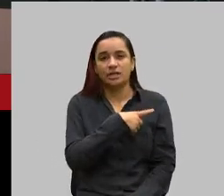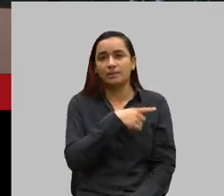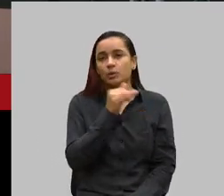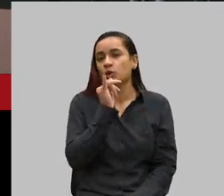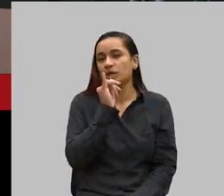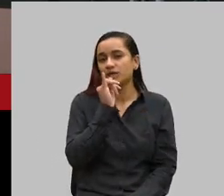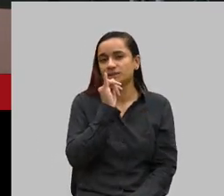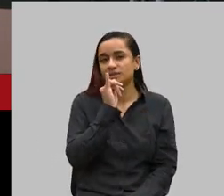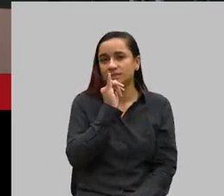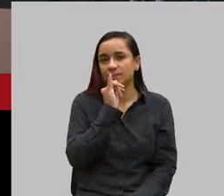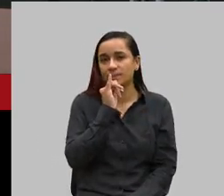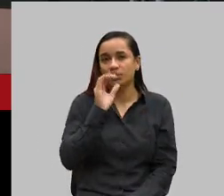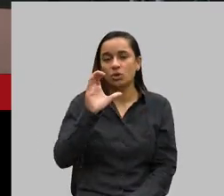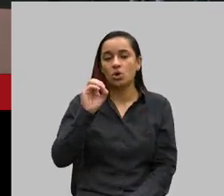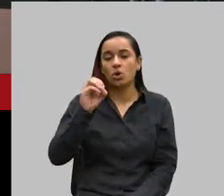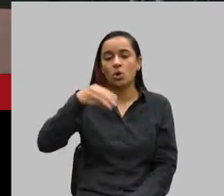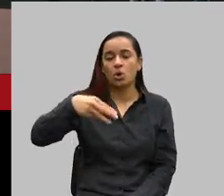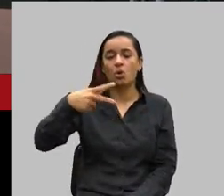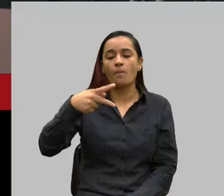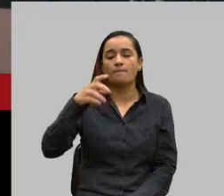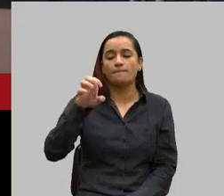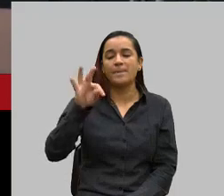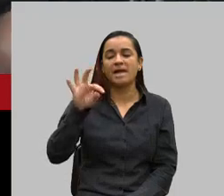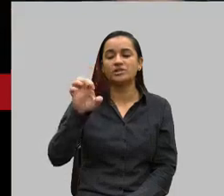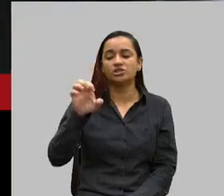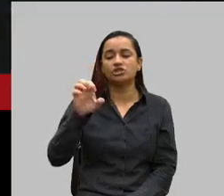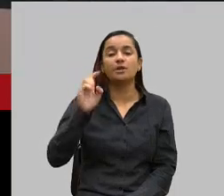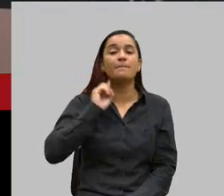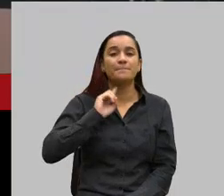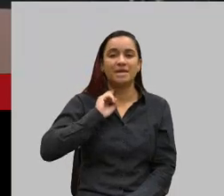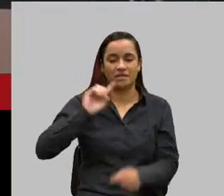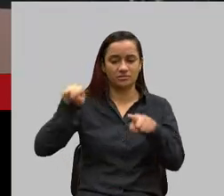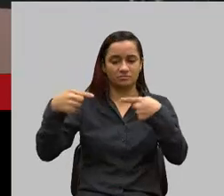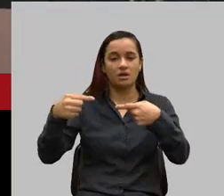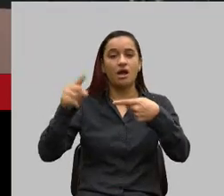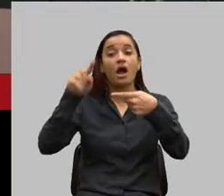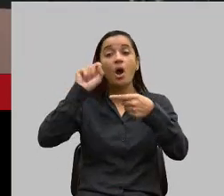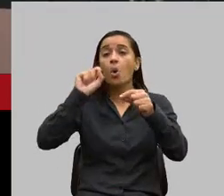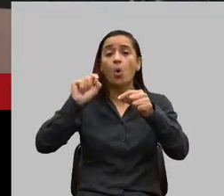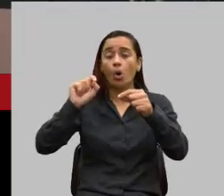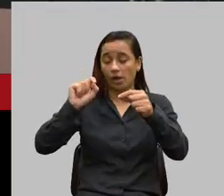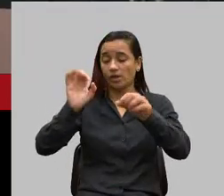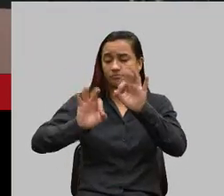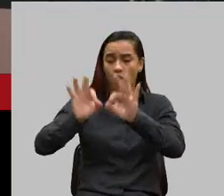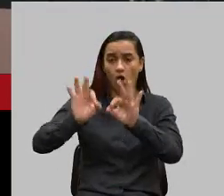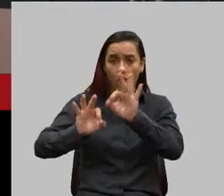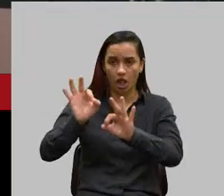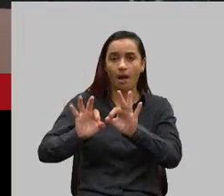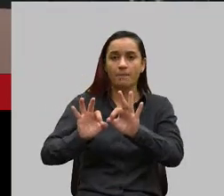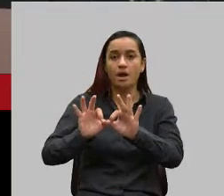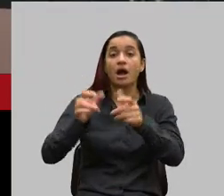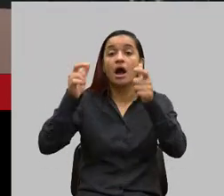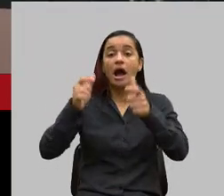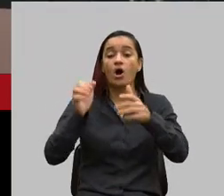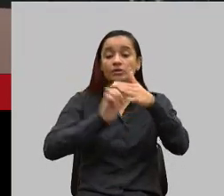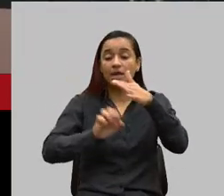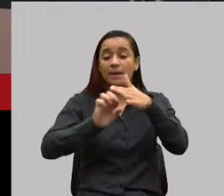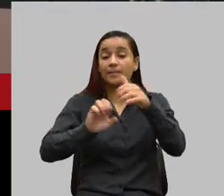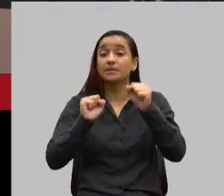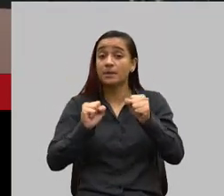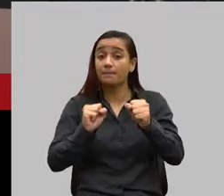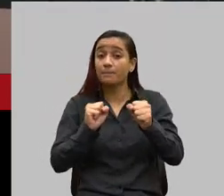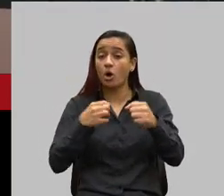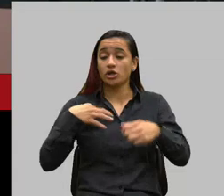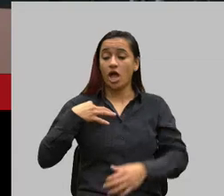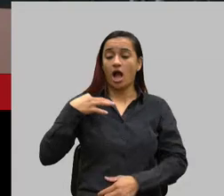compet Minas o compet Minas é um programa em que as empresas podem se candidatar a receber um recurso